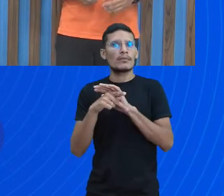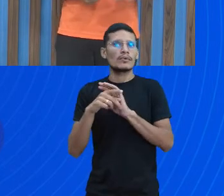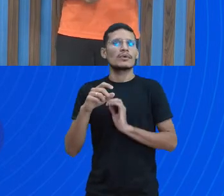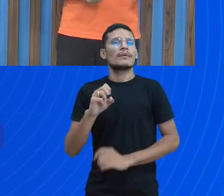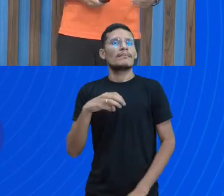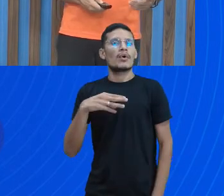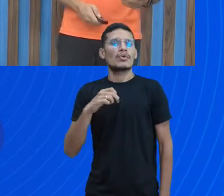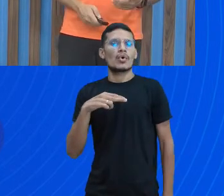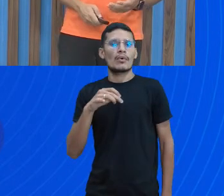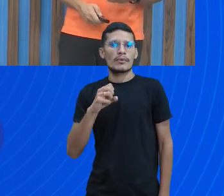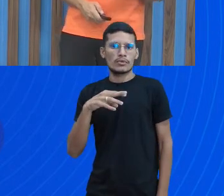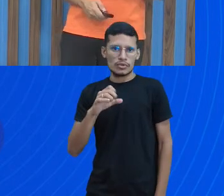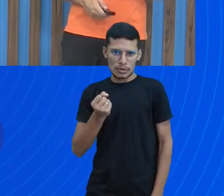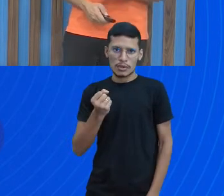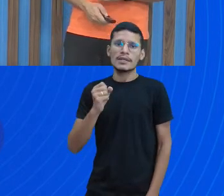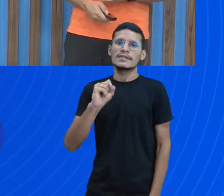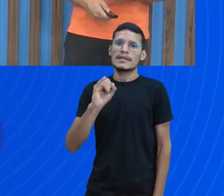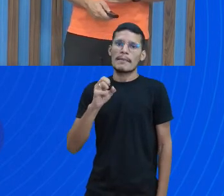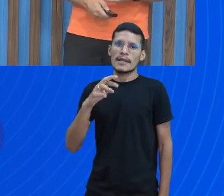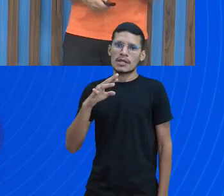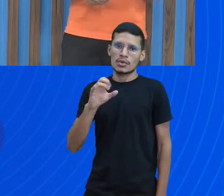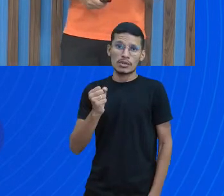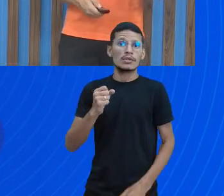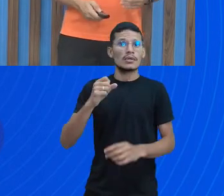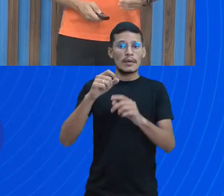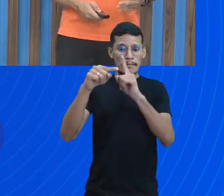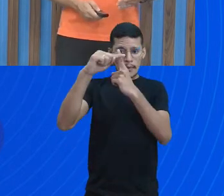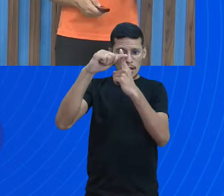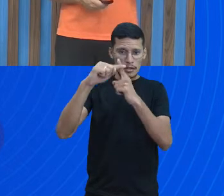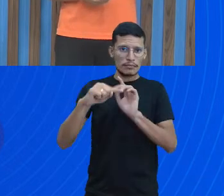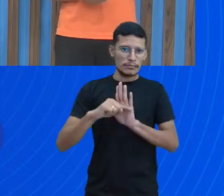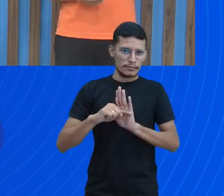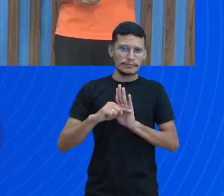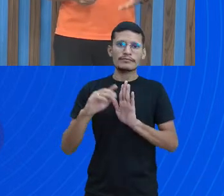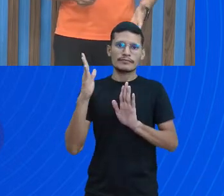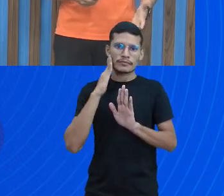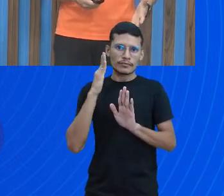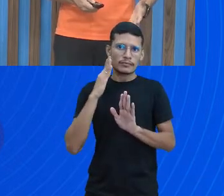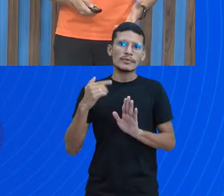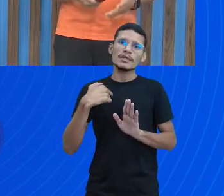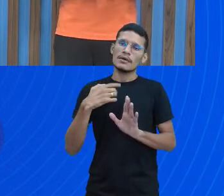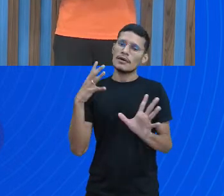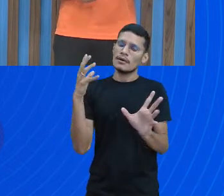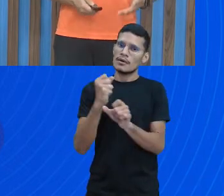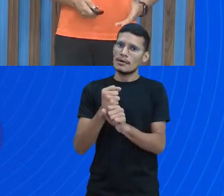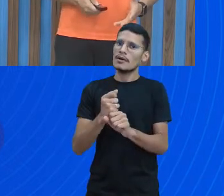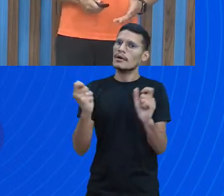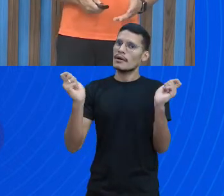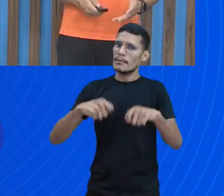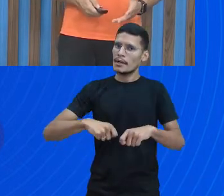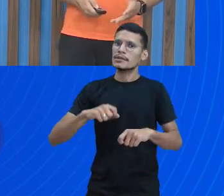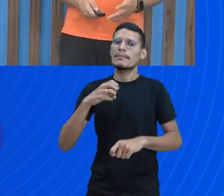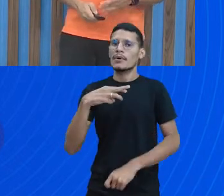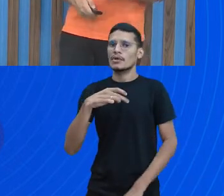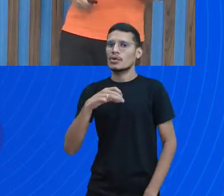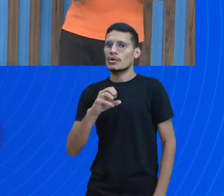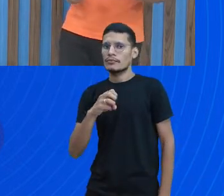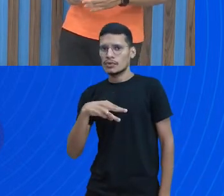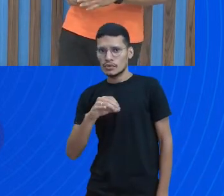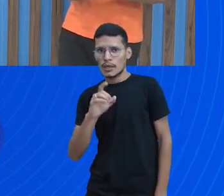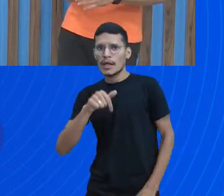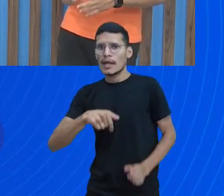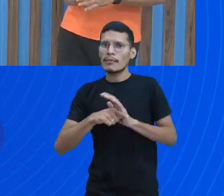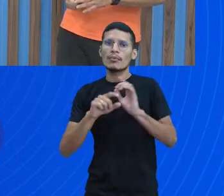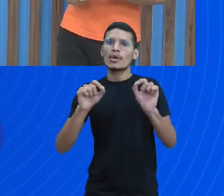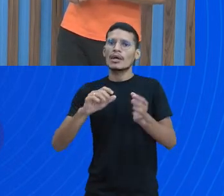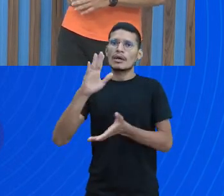simétricos. Um está positivo e o outro está negativo. Então, quando a gente efetuar essa soma, esse monômio aí w ele